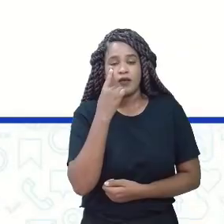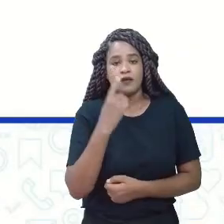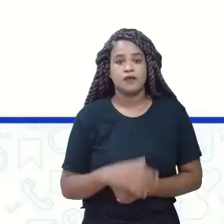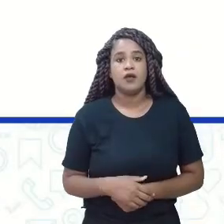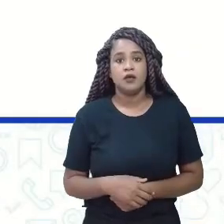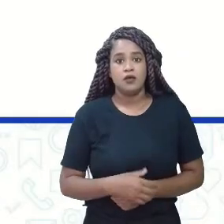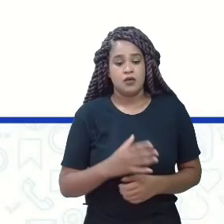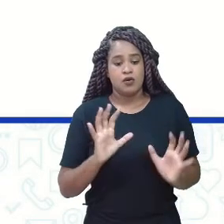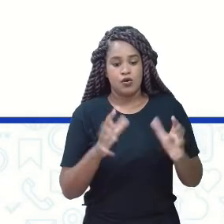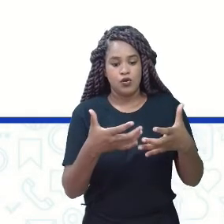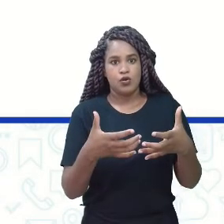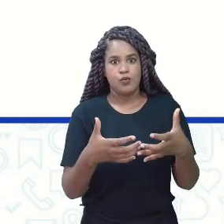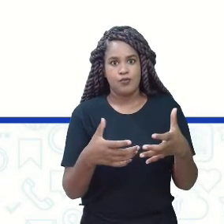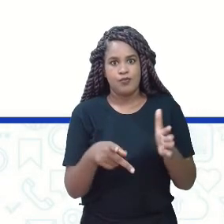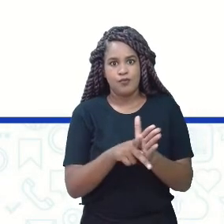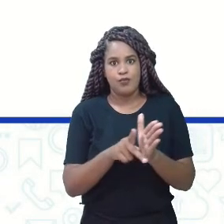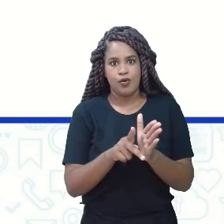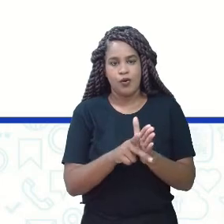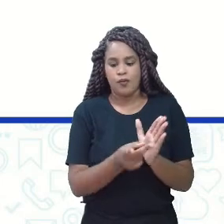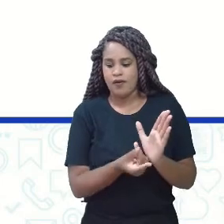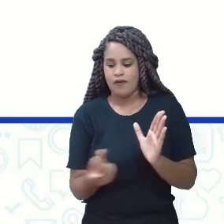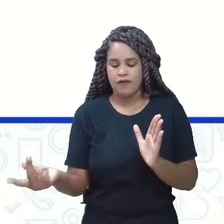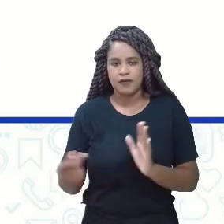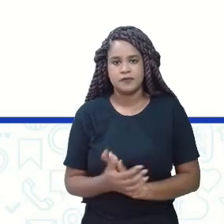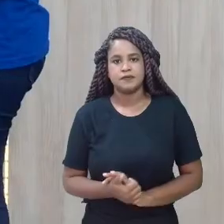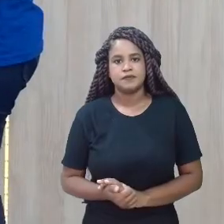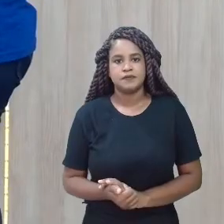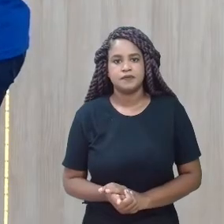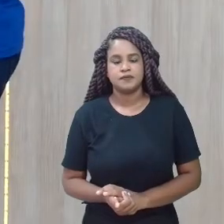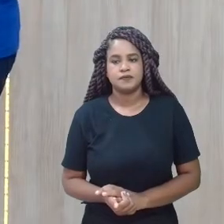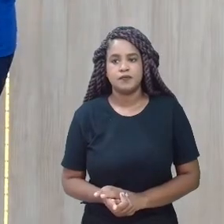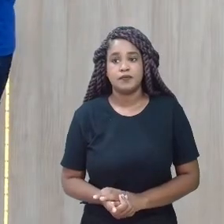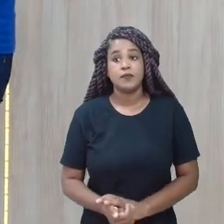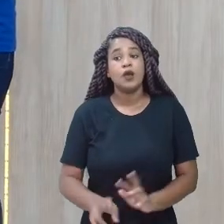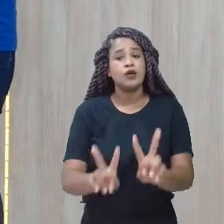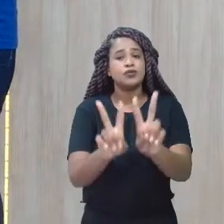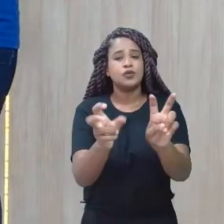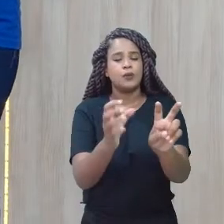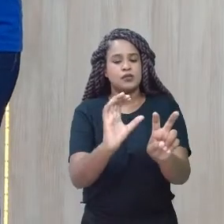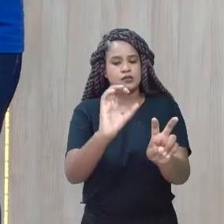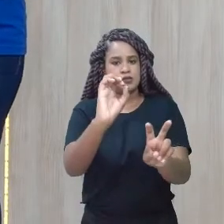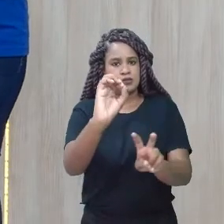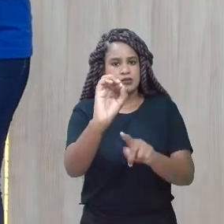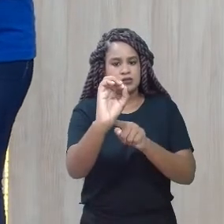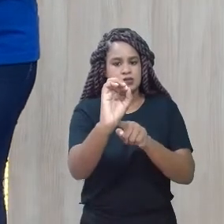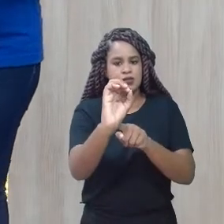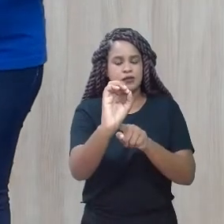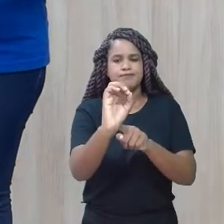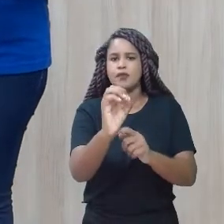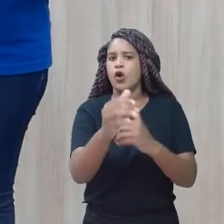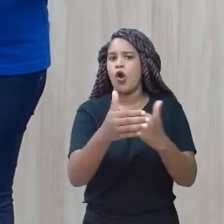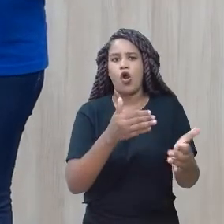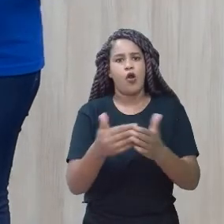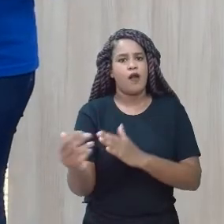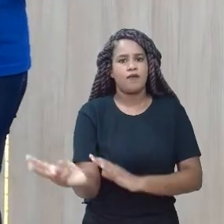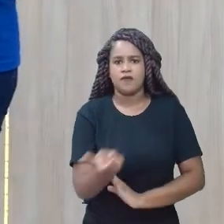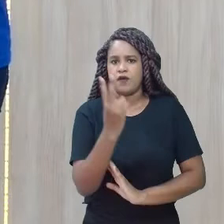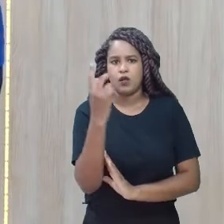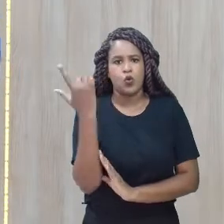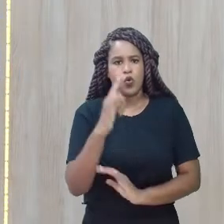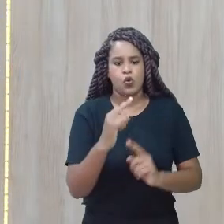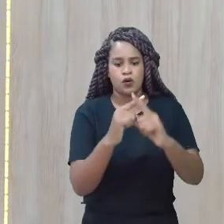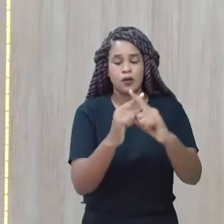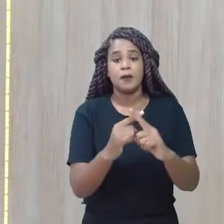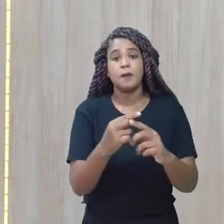ser infinito, tá bom? No caso do 0, ele vai ser múltiplo de qualquer valor, porque